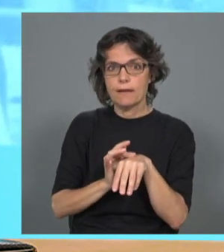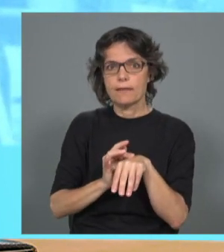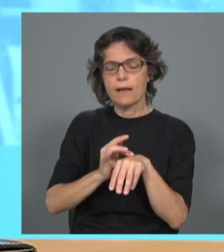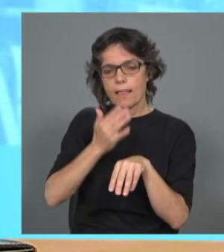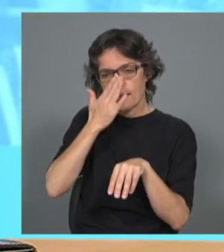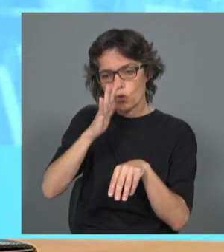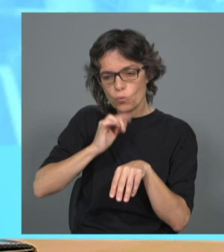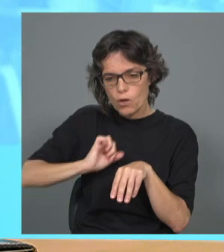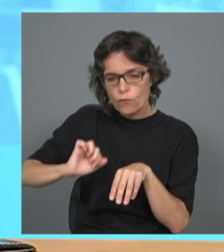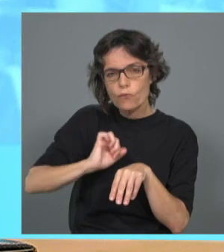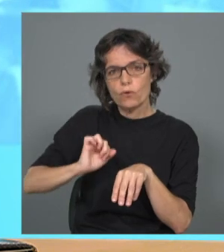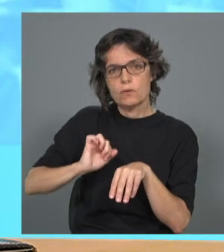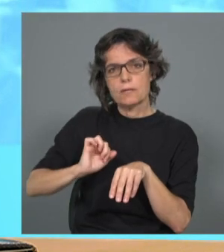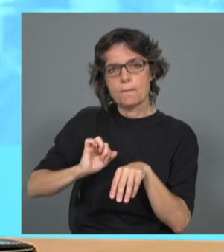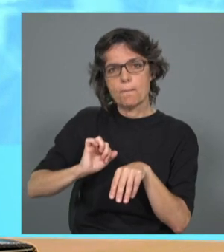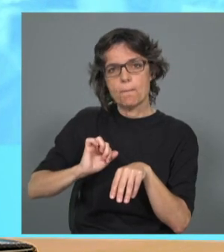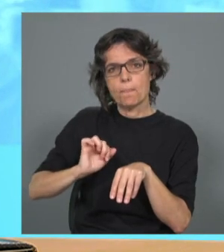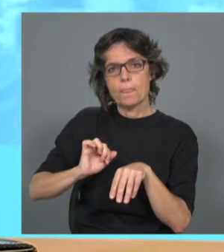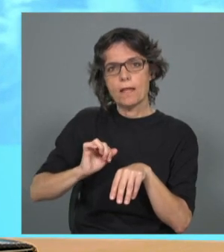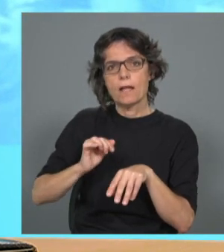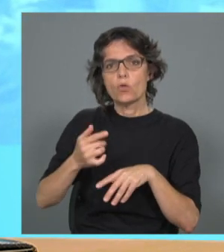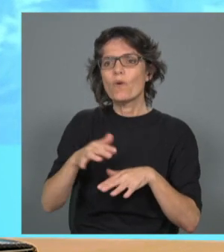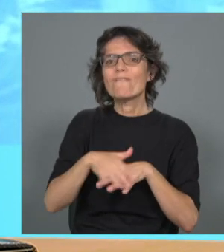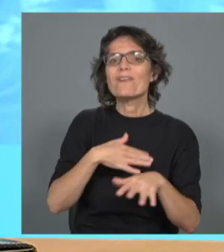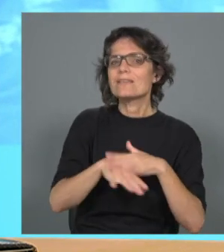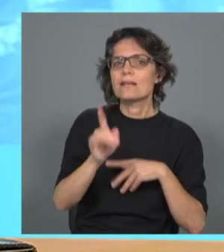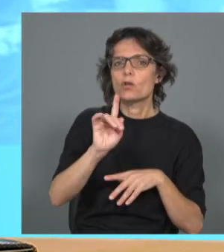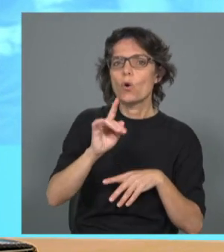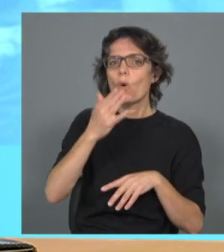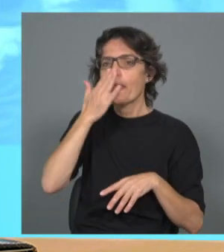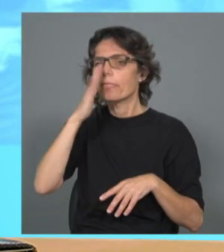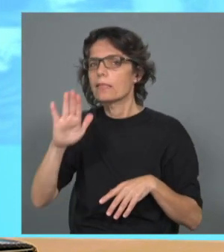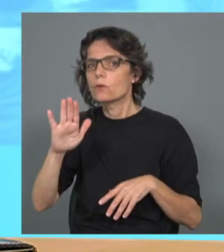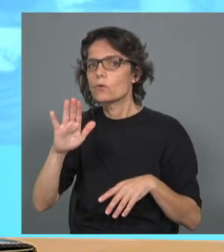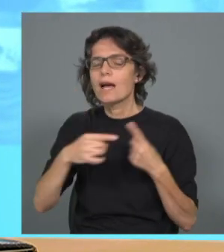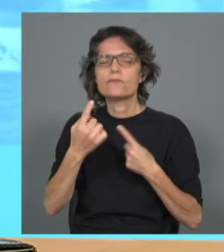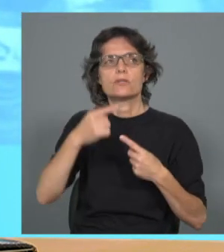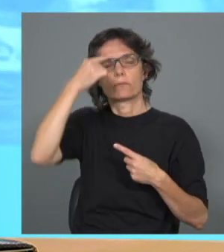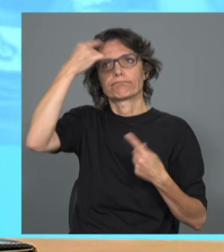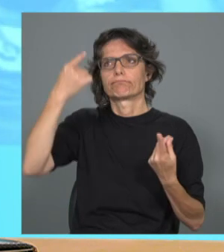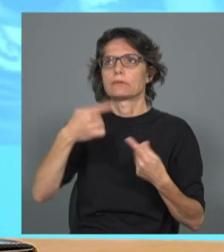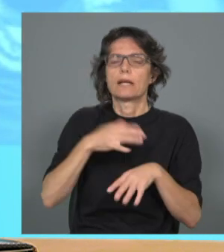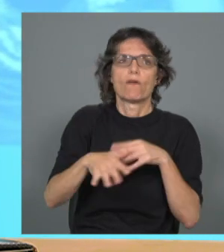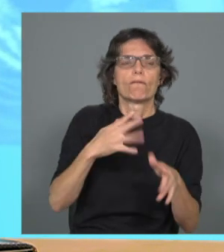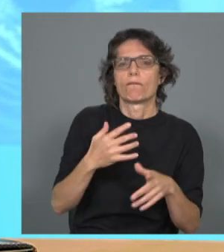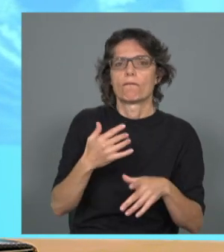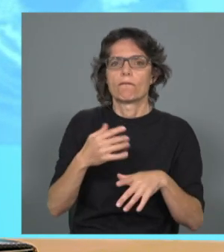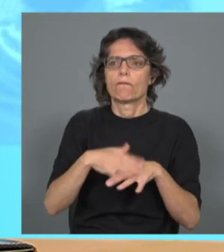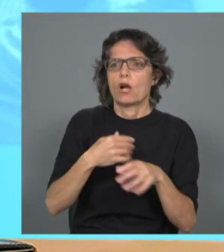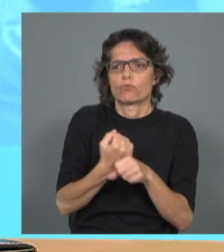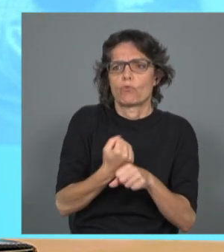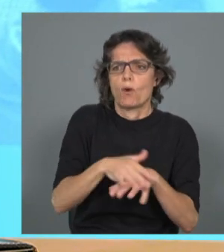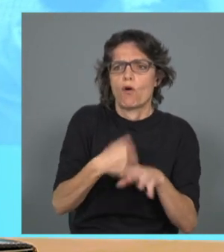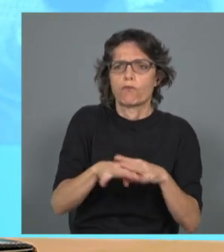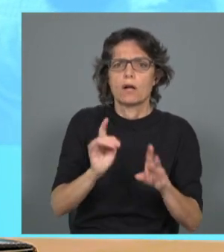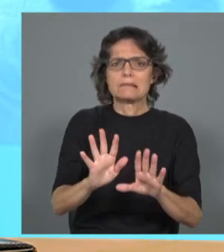ser. Não de fazer coisas, não é? De fazer coisas. Porque às vezes nós, com as correrias, às vezes até queremos fazer bem, e depois, às